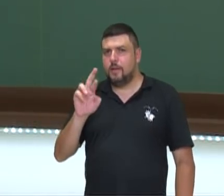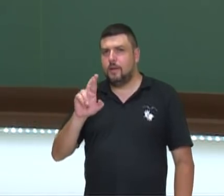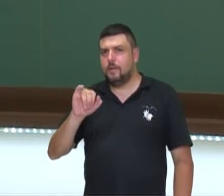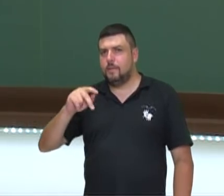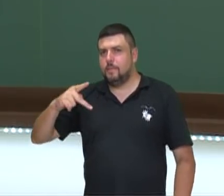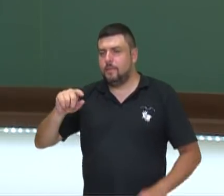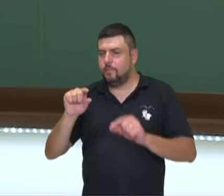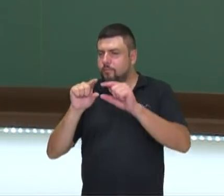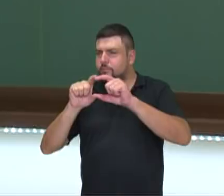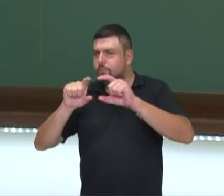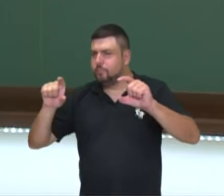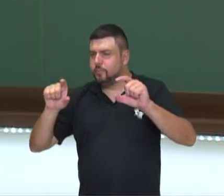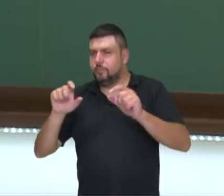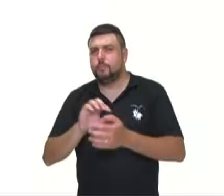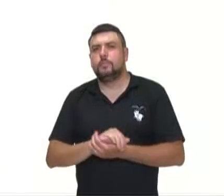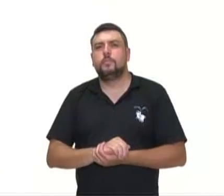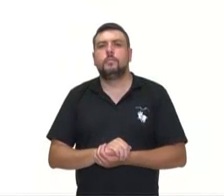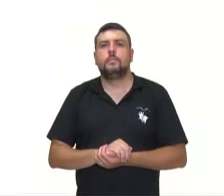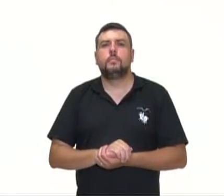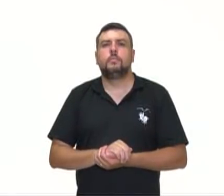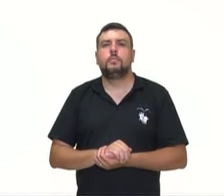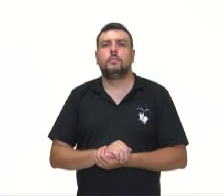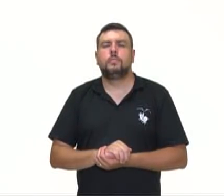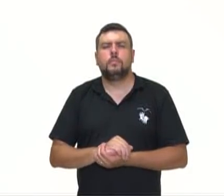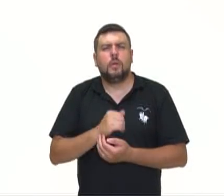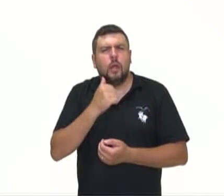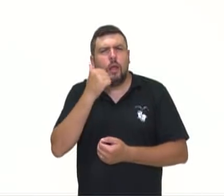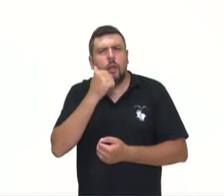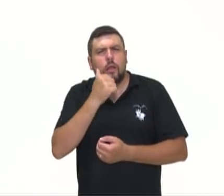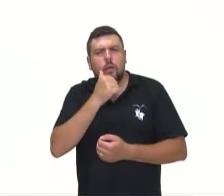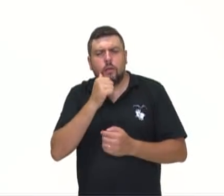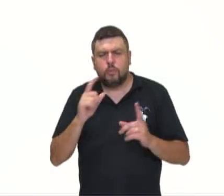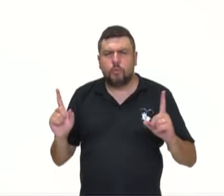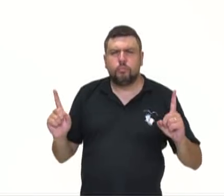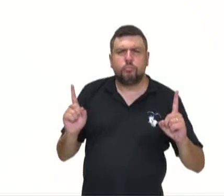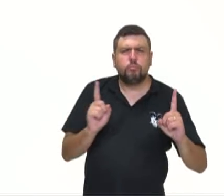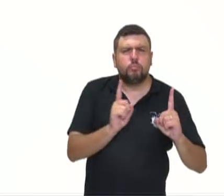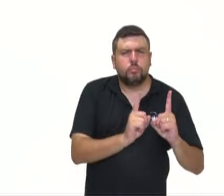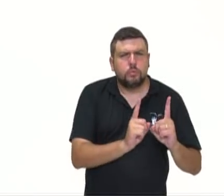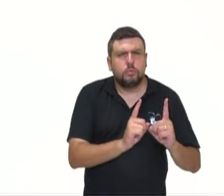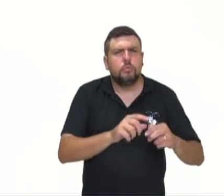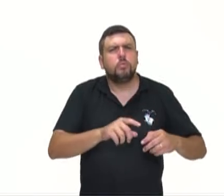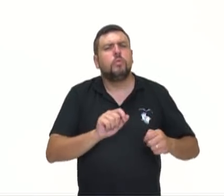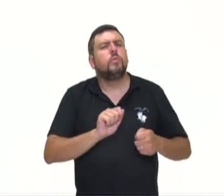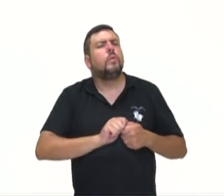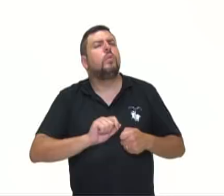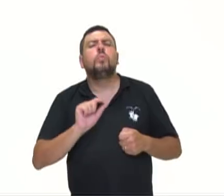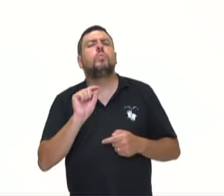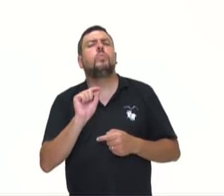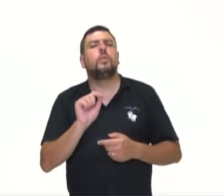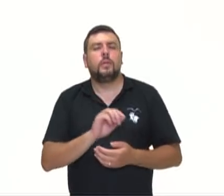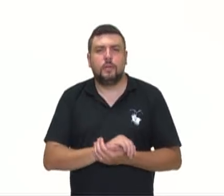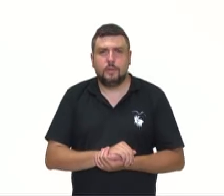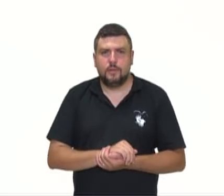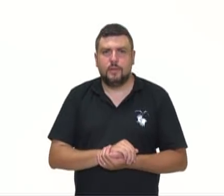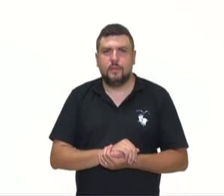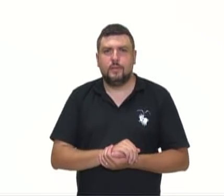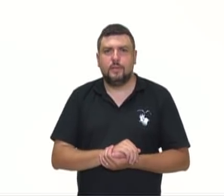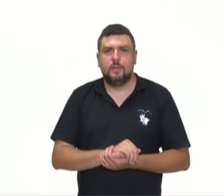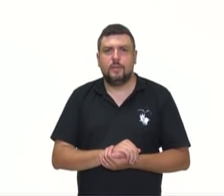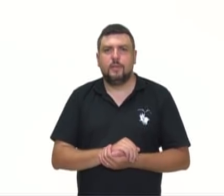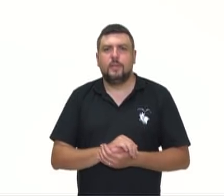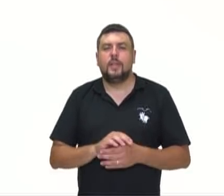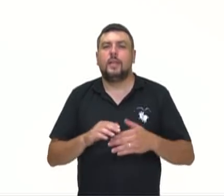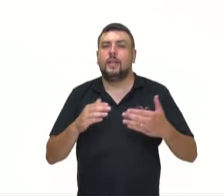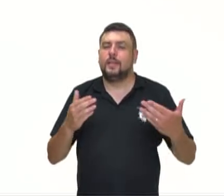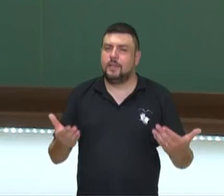Letra B. Na história, as meninas fazem a mesma coisa. O que elas estão fazendo? a primeira alternativa aqui